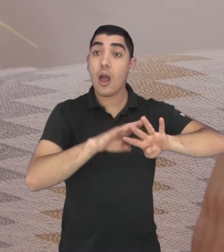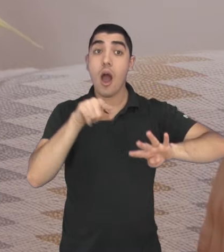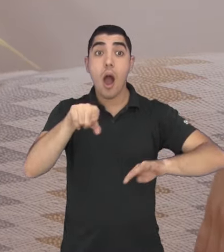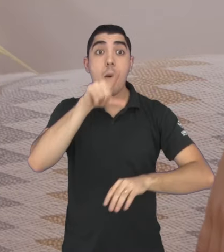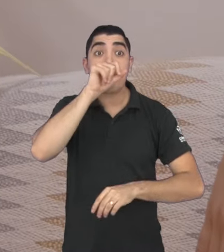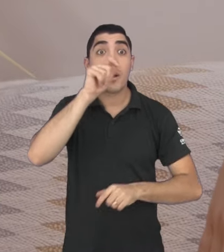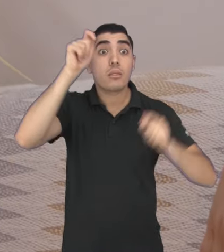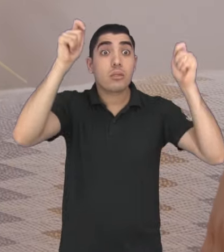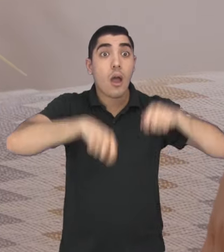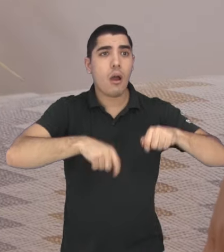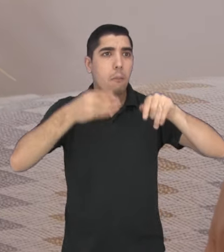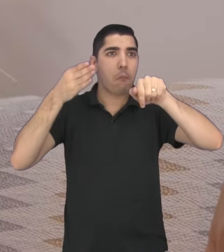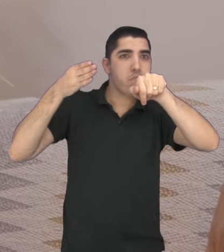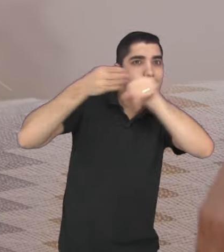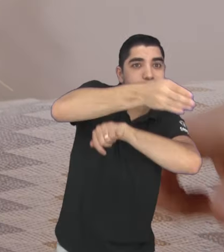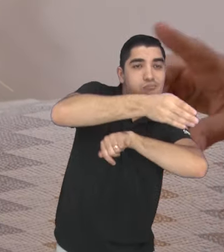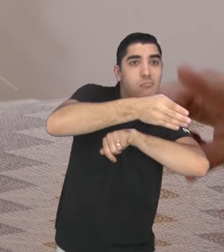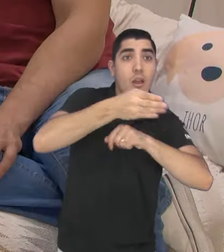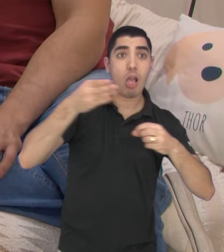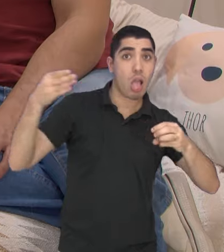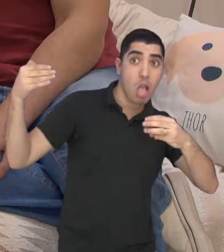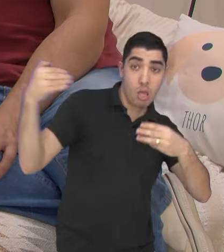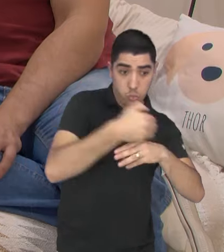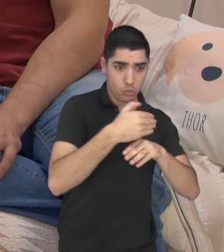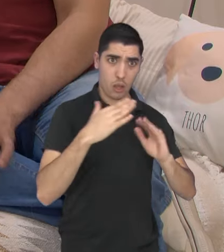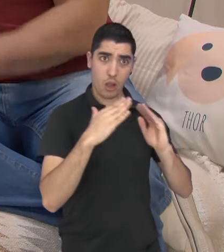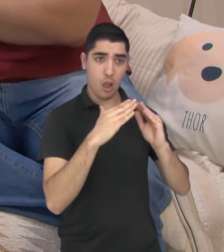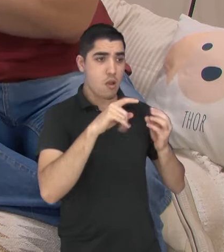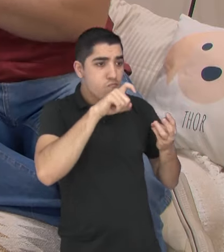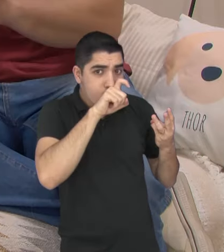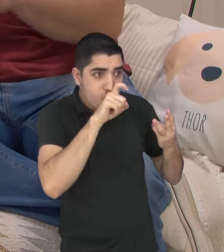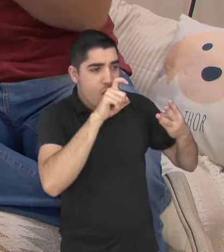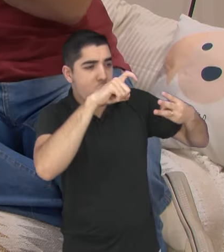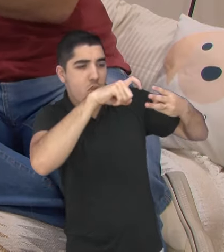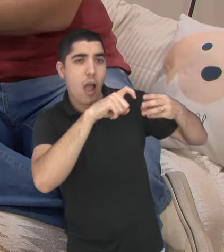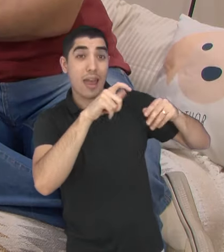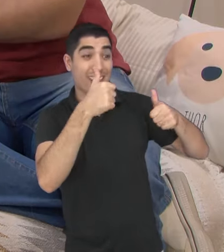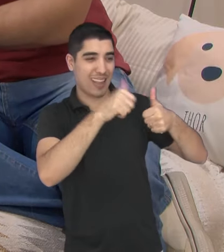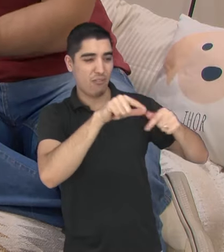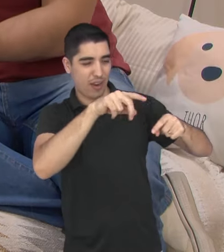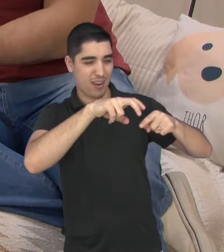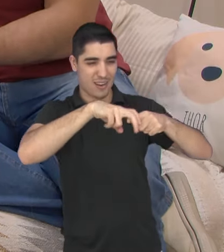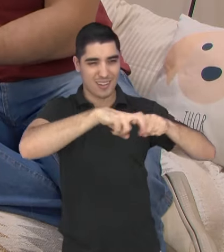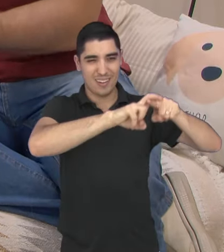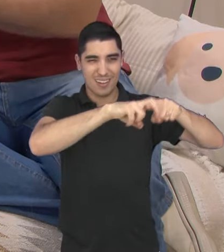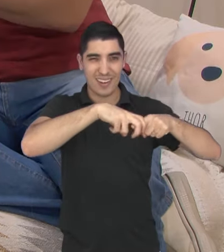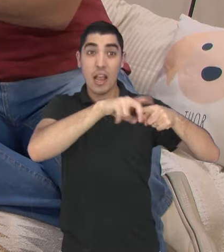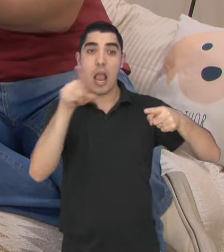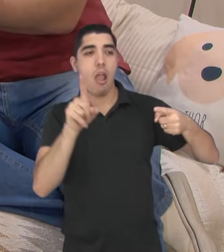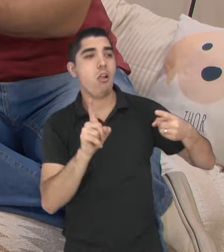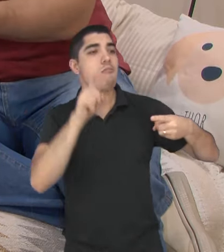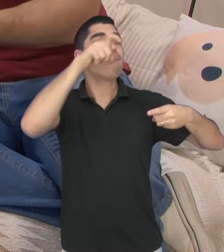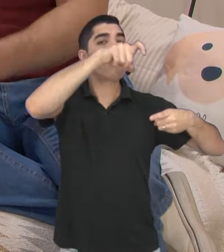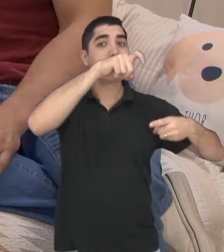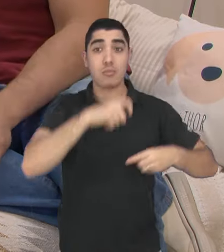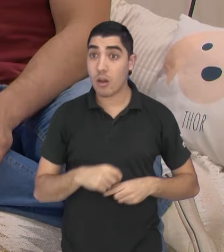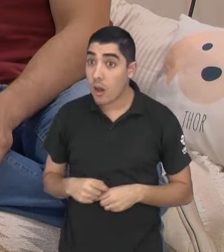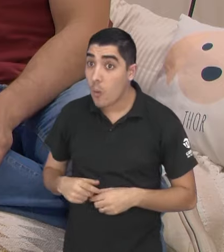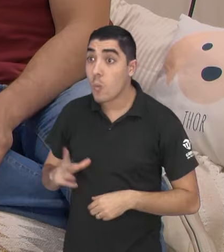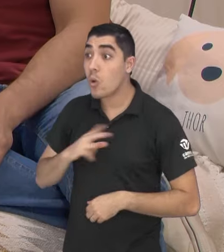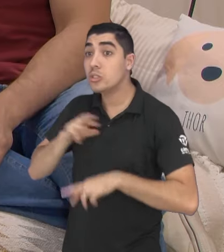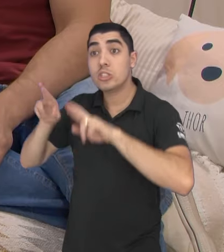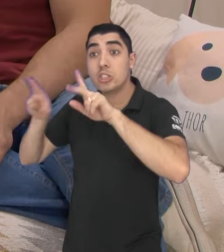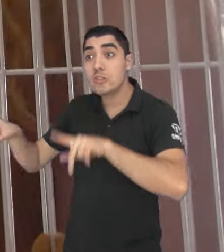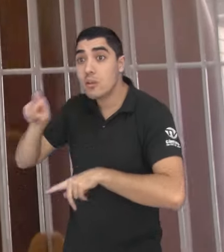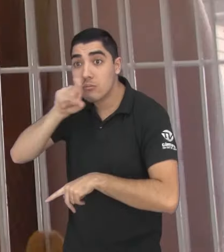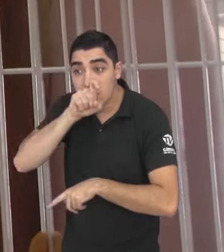entrou e ficou lá esperando pra ver se alguém resgatava ele. E mesmo com a gemada, tranquilo. Porque são de espécies diferentes, um periquito e uma calopsita. São, mas eles